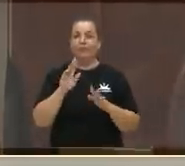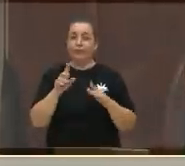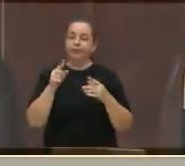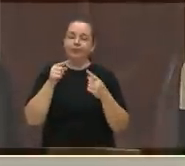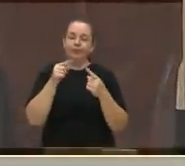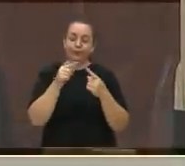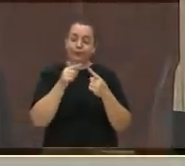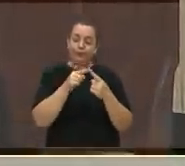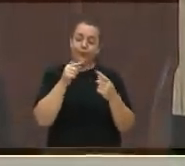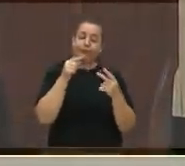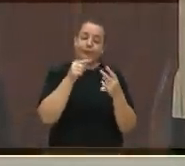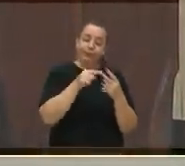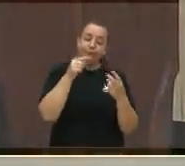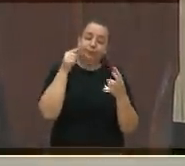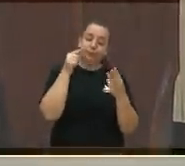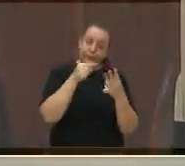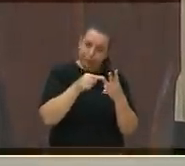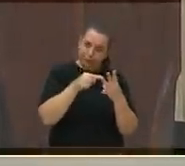ponto